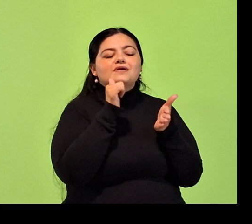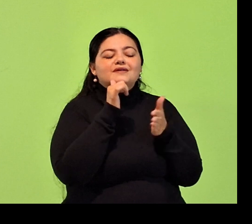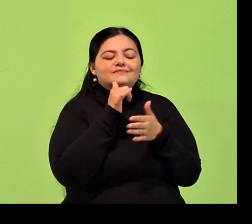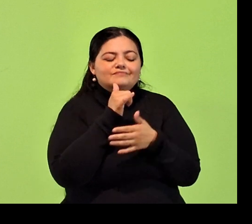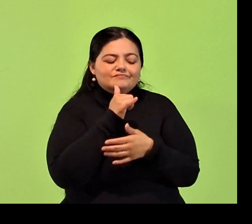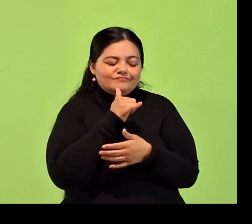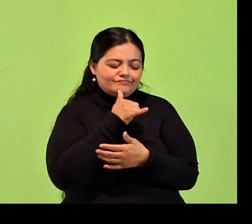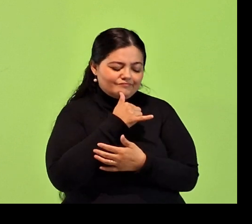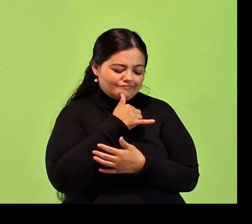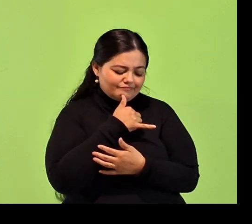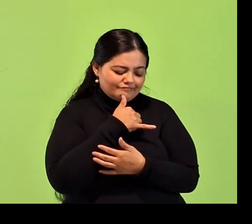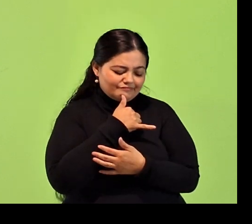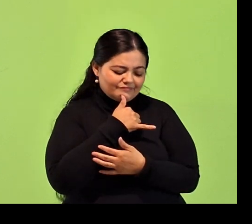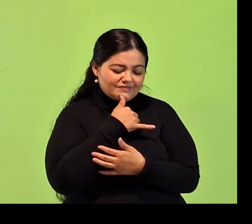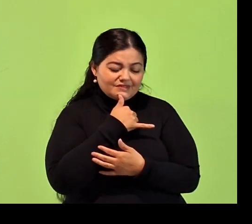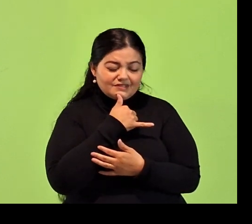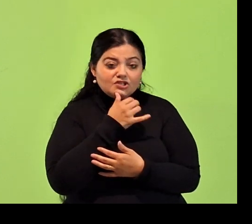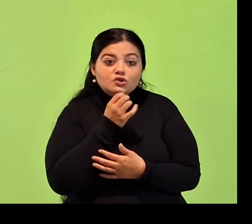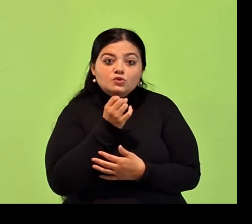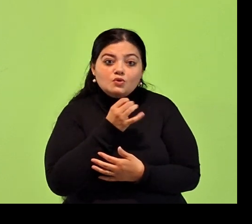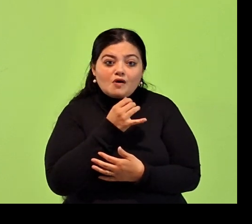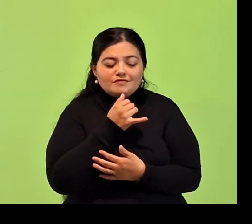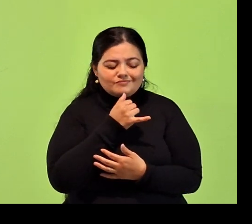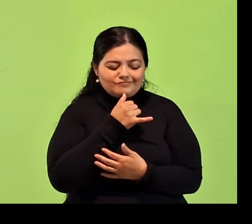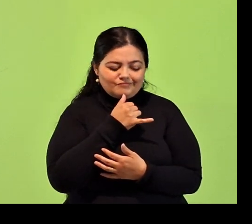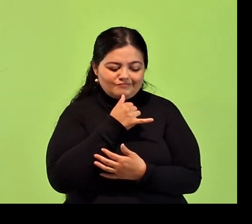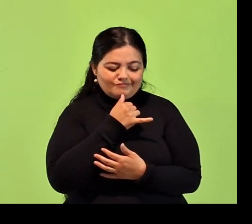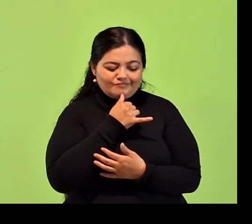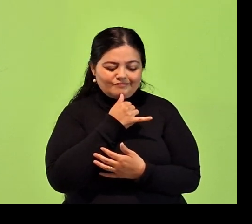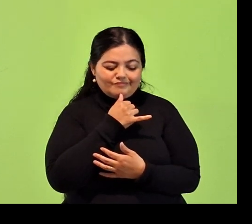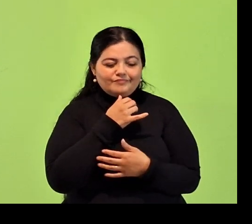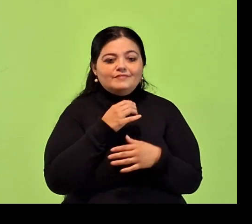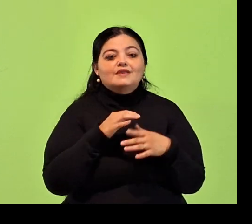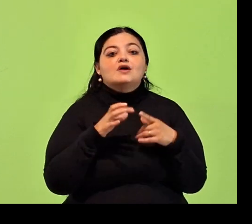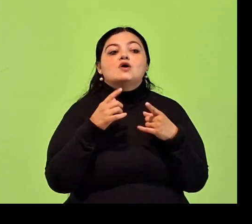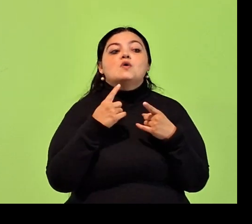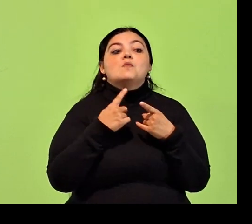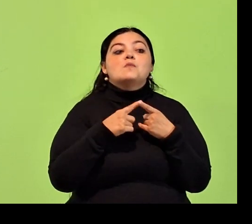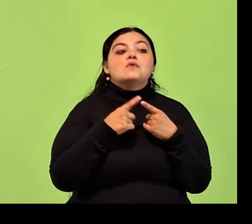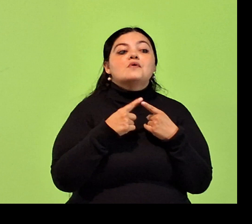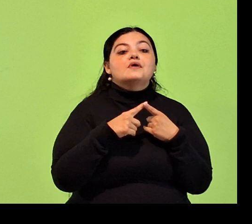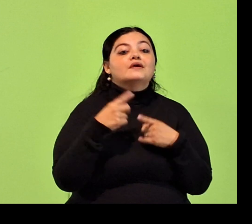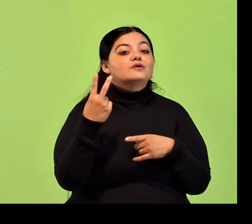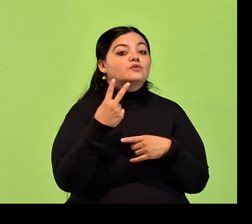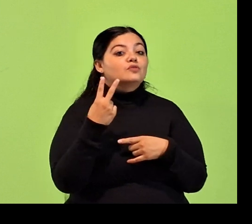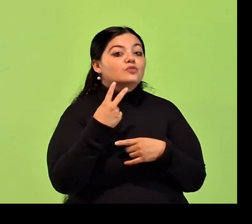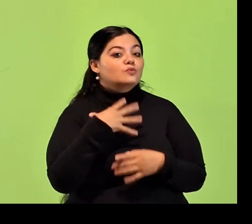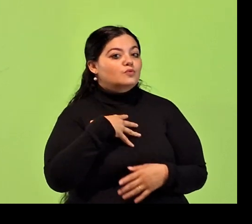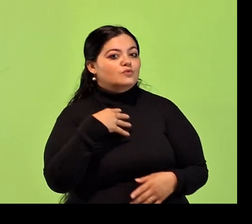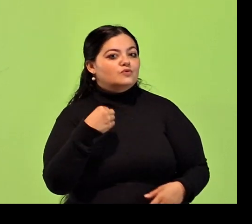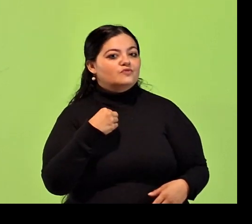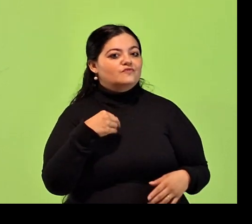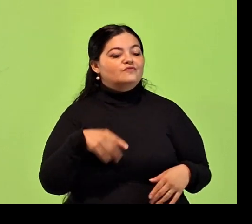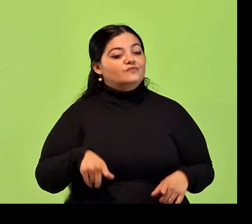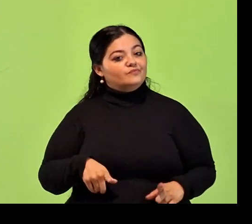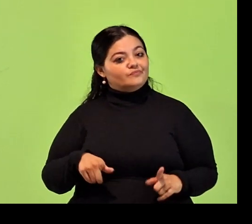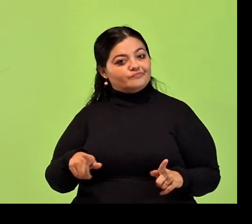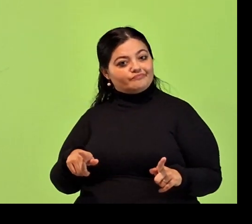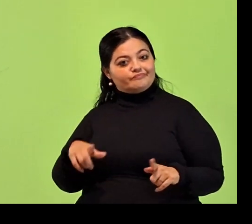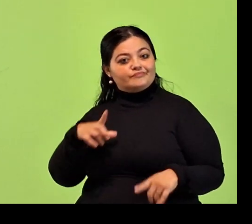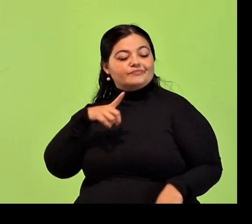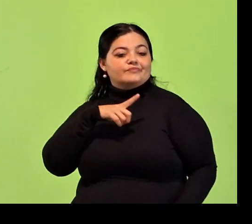triste, olhando para baixo, bem nova, recém-mãe adotiva de 2 filhos, gêmeos. E a